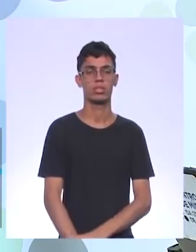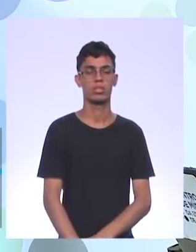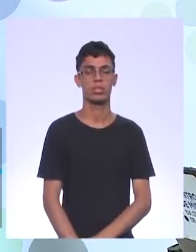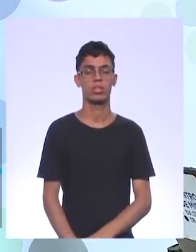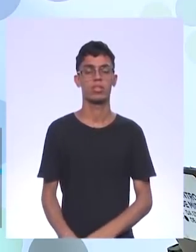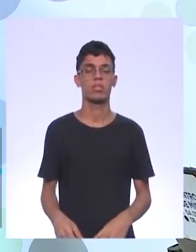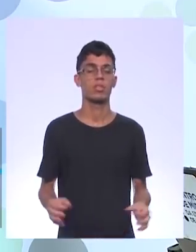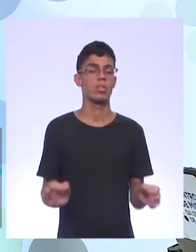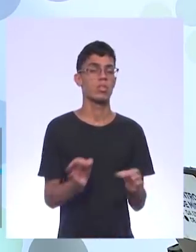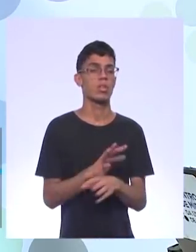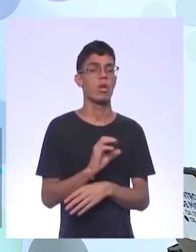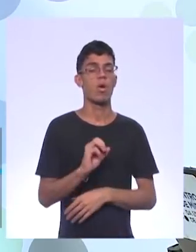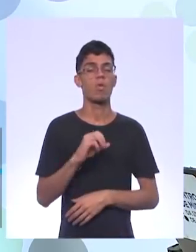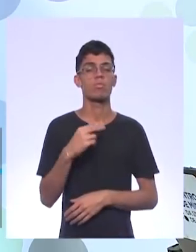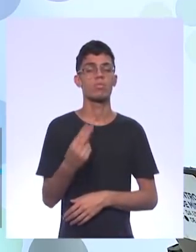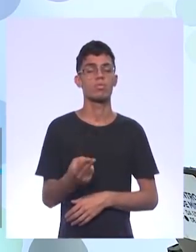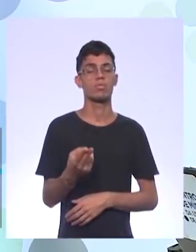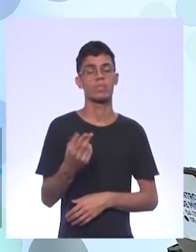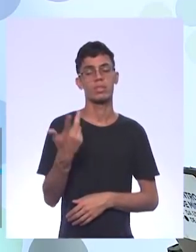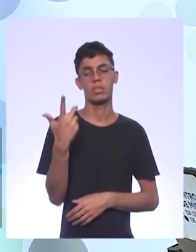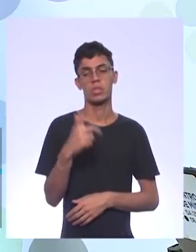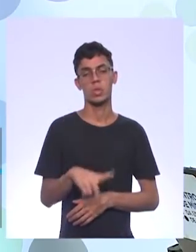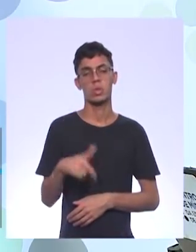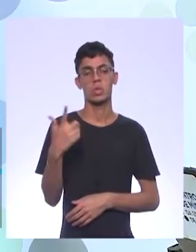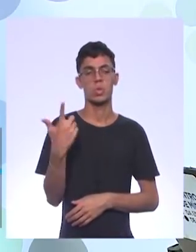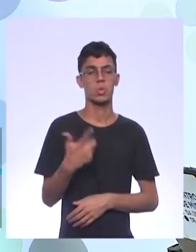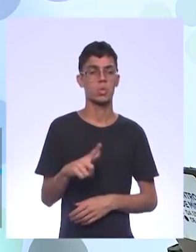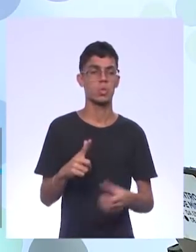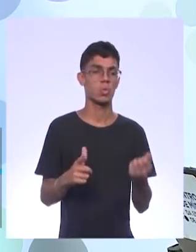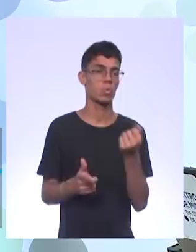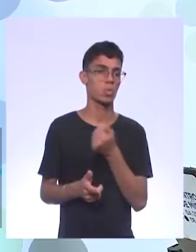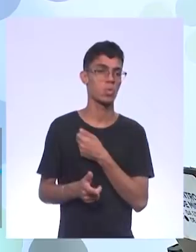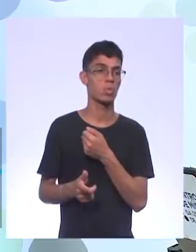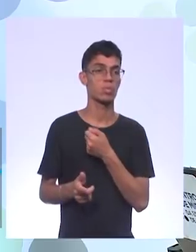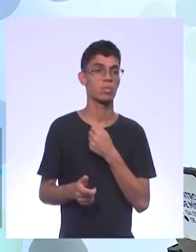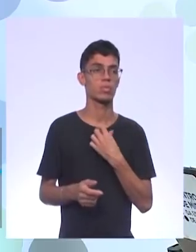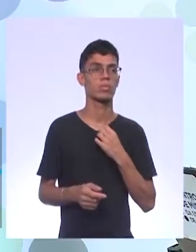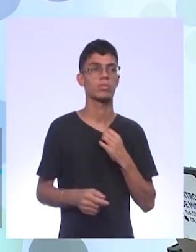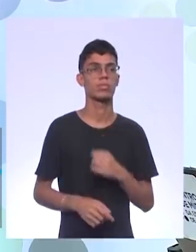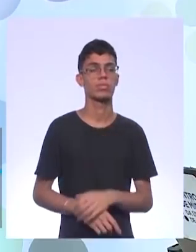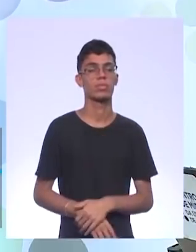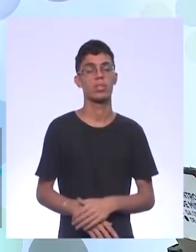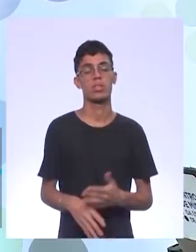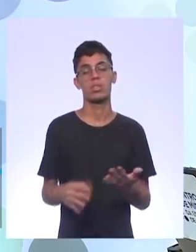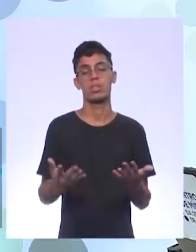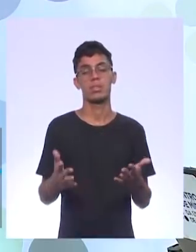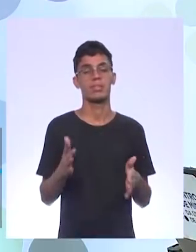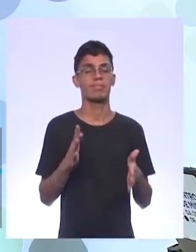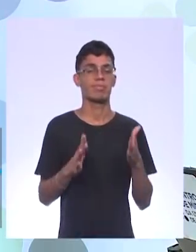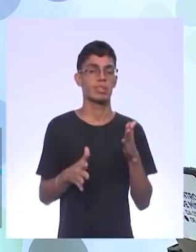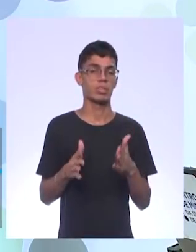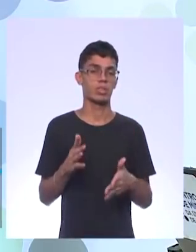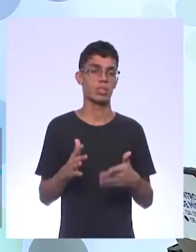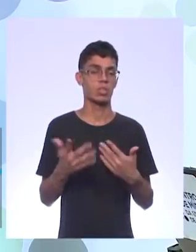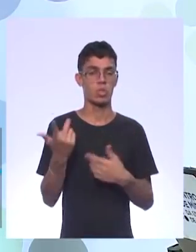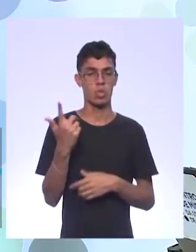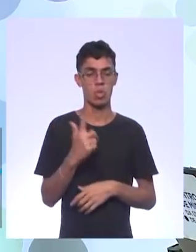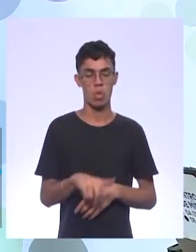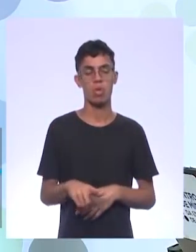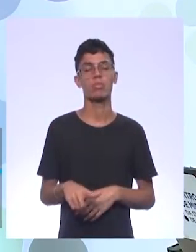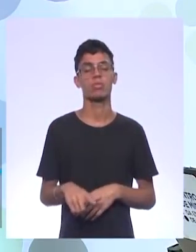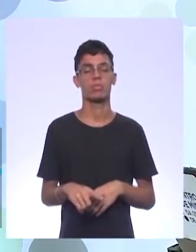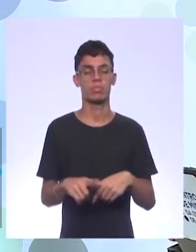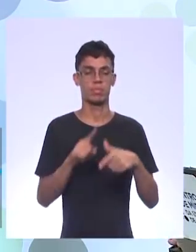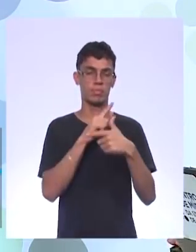finalizar ou ela vai começar a repetir são essas duas condições Então por enquanto não tá com cara que vai repetir Então